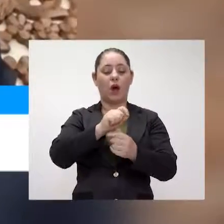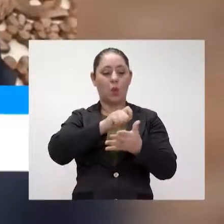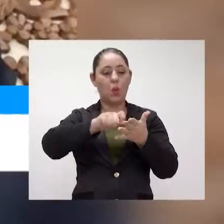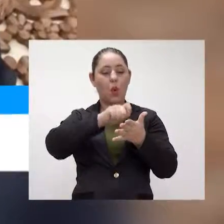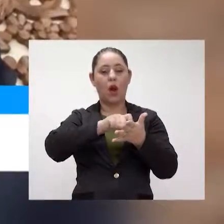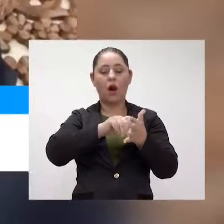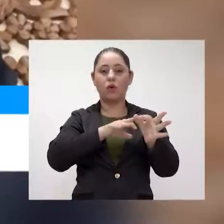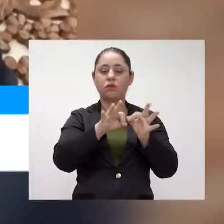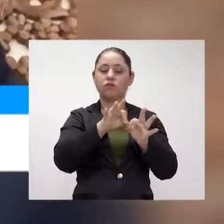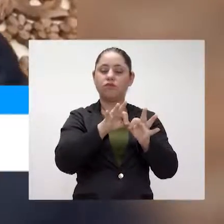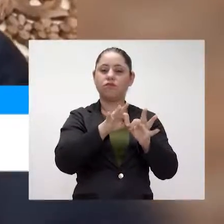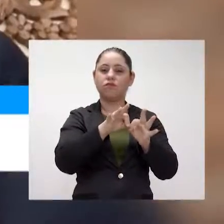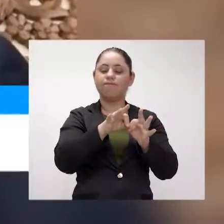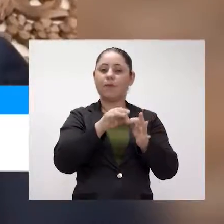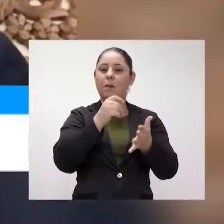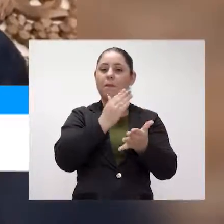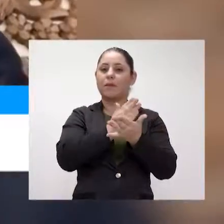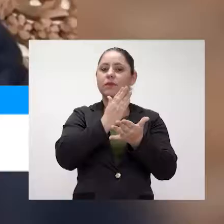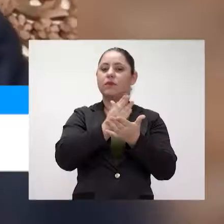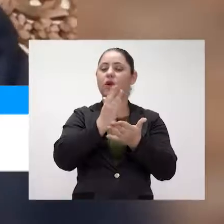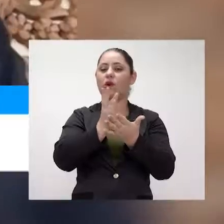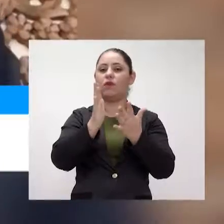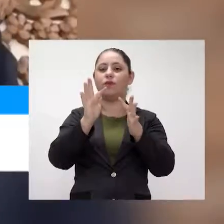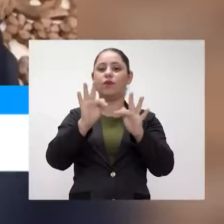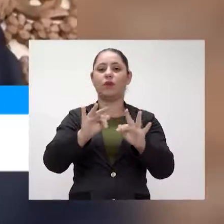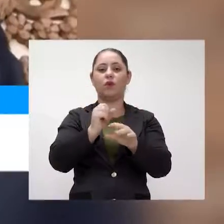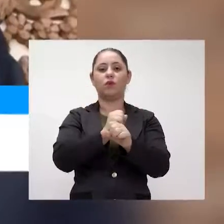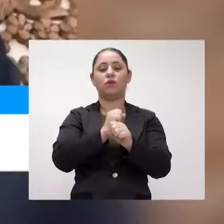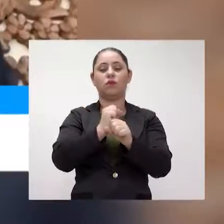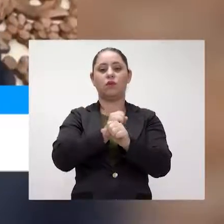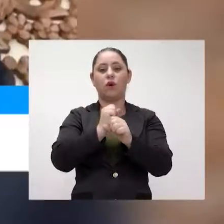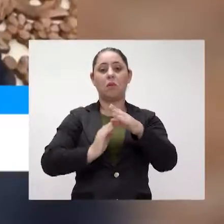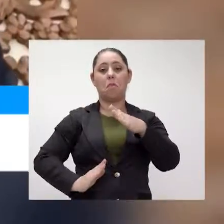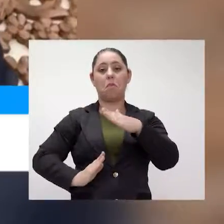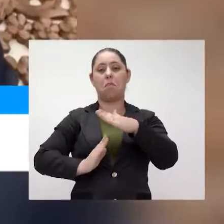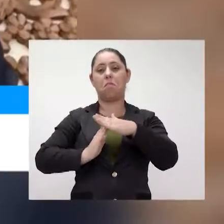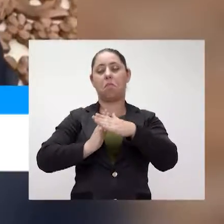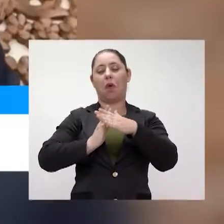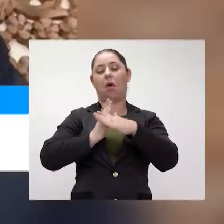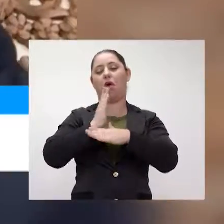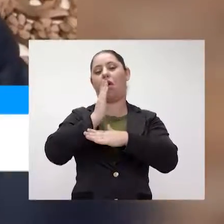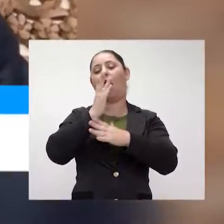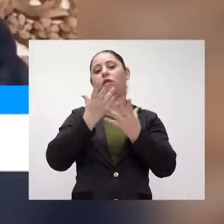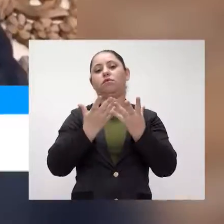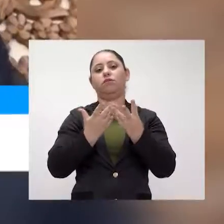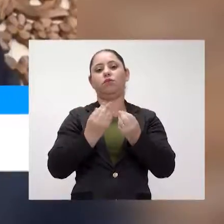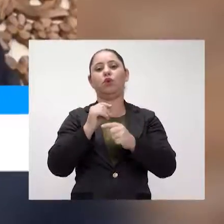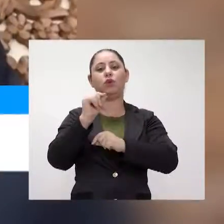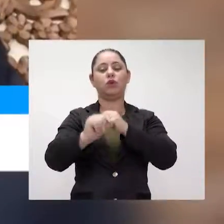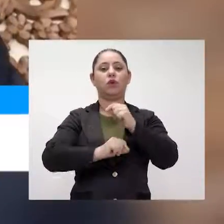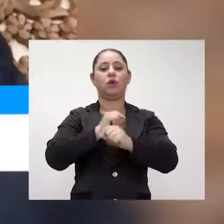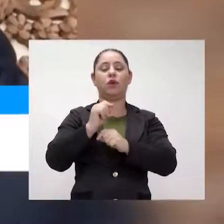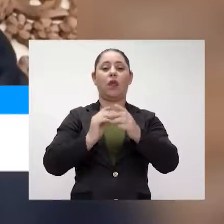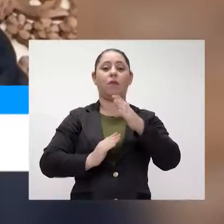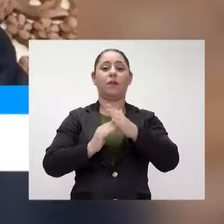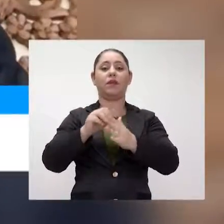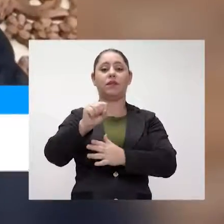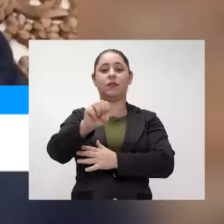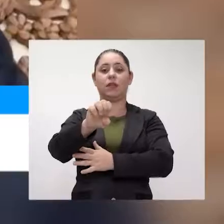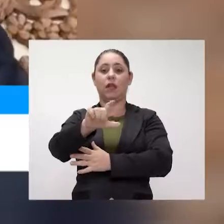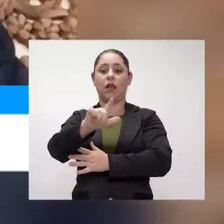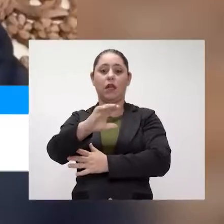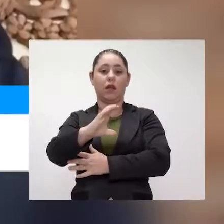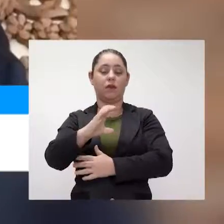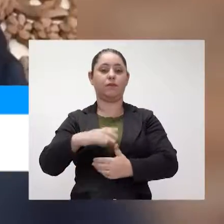correção dessas parcelas, quando chega no final do ano, ela ultrapassa em muito a correção